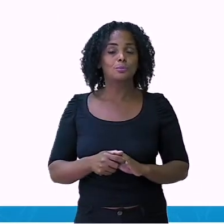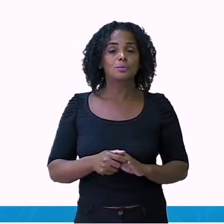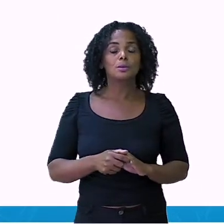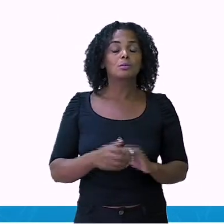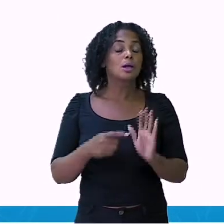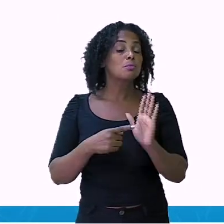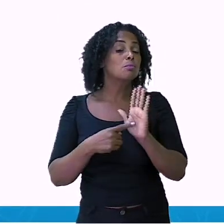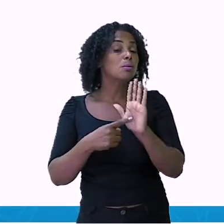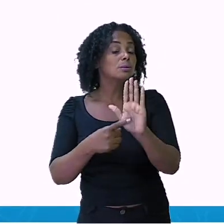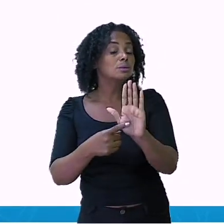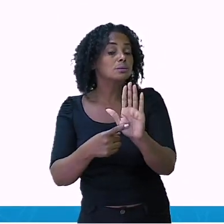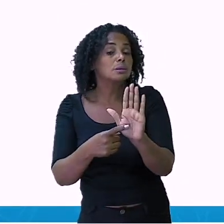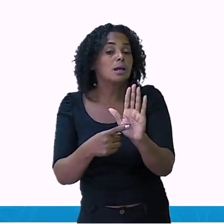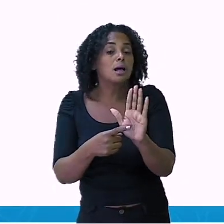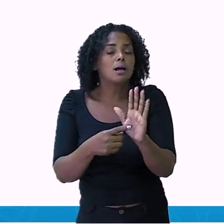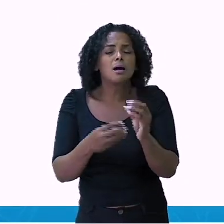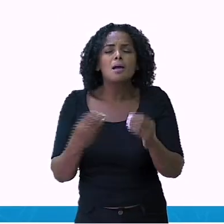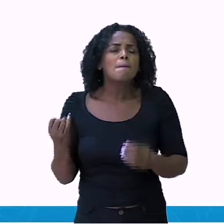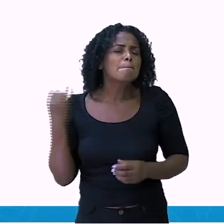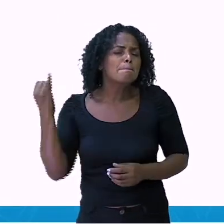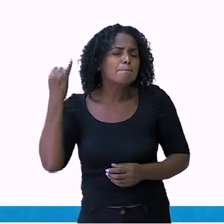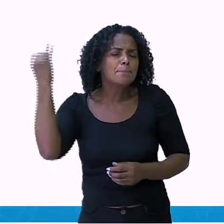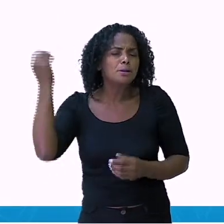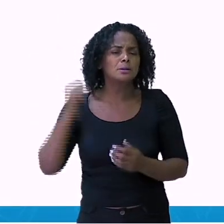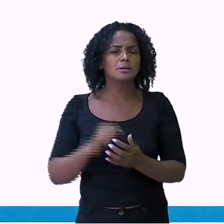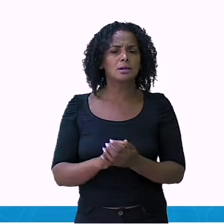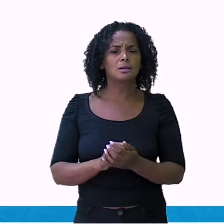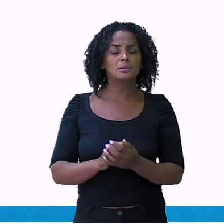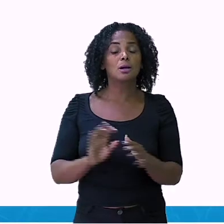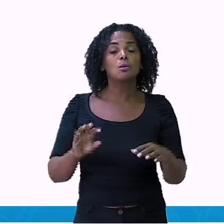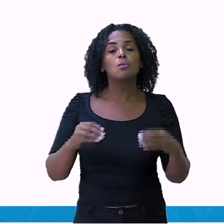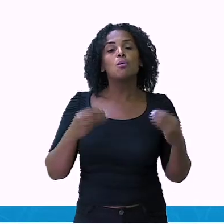é o que? A importância que tanto a zona